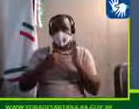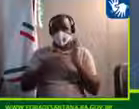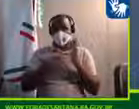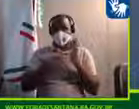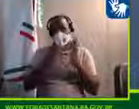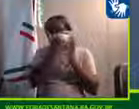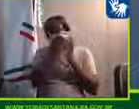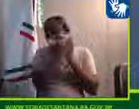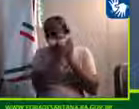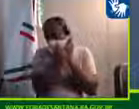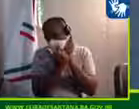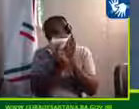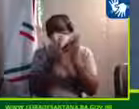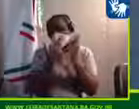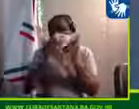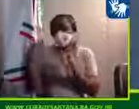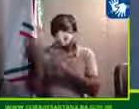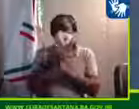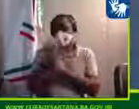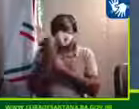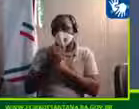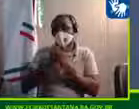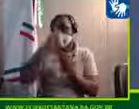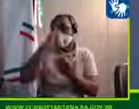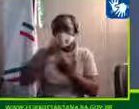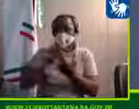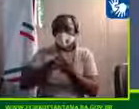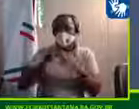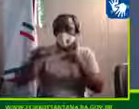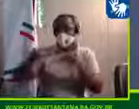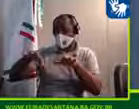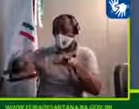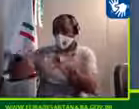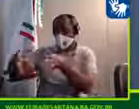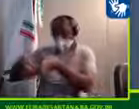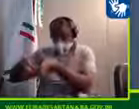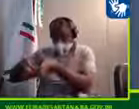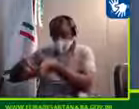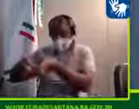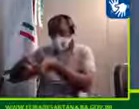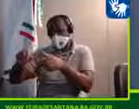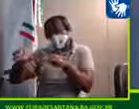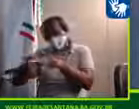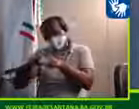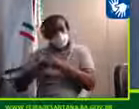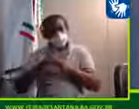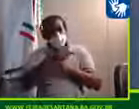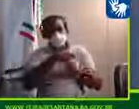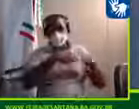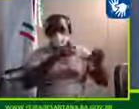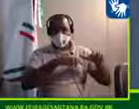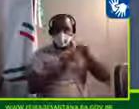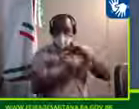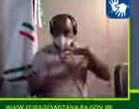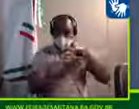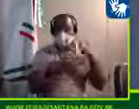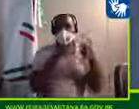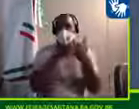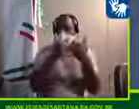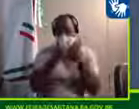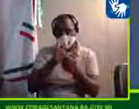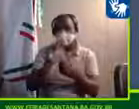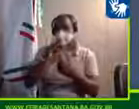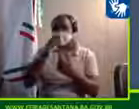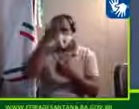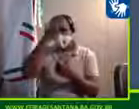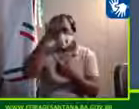prorrogada, que permite uma negociação entre os sindicatos e as empresas de ônibus, e que por isso permite que pessoas